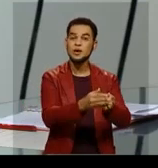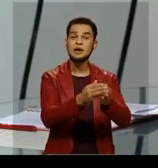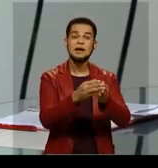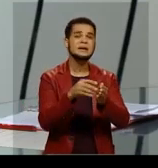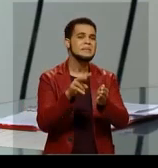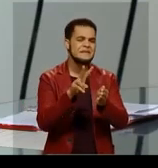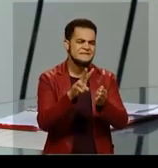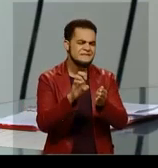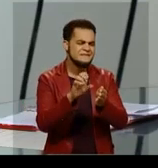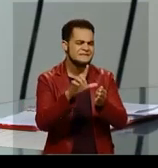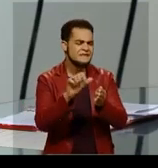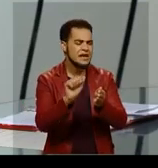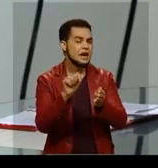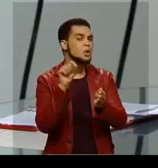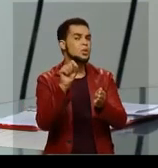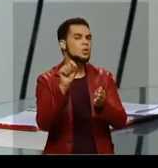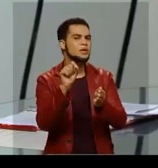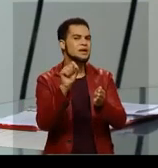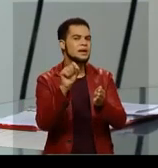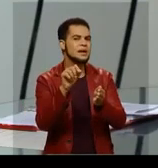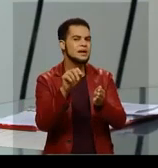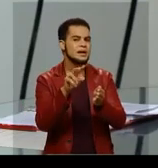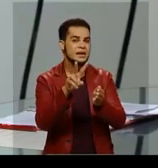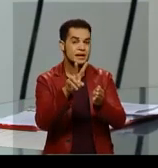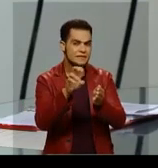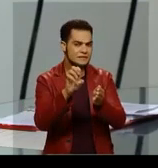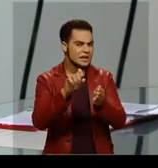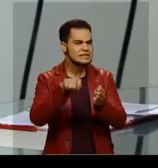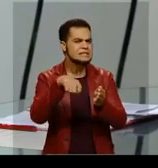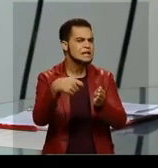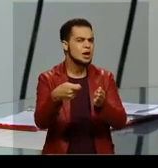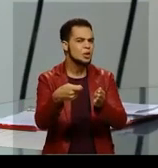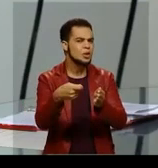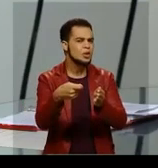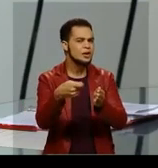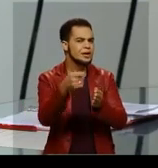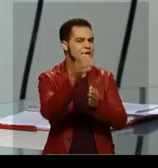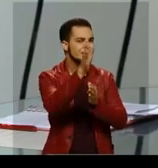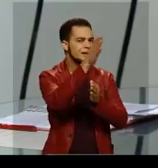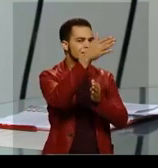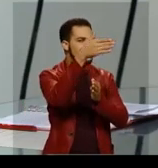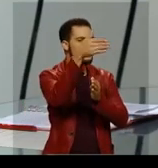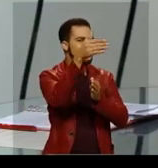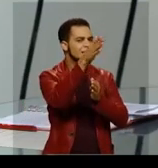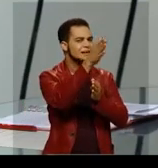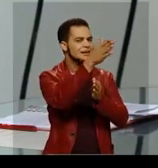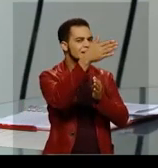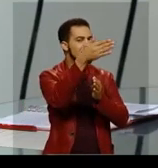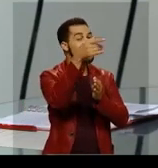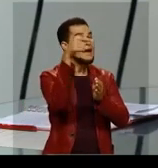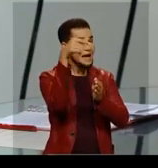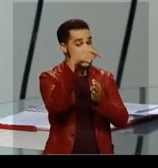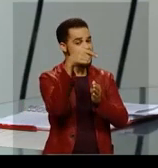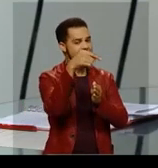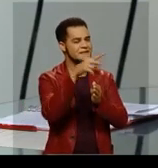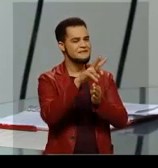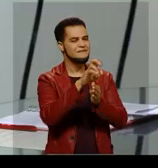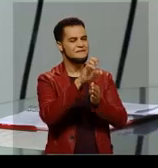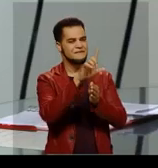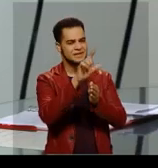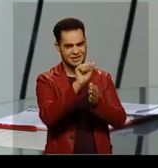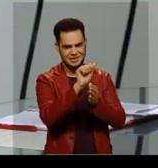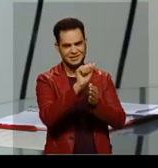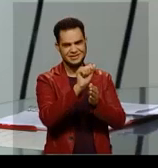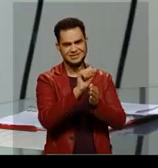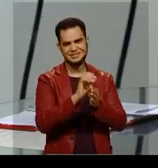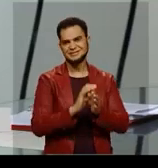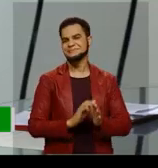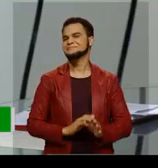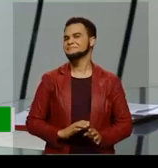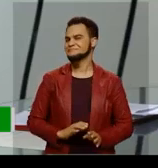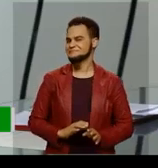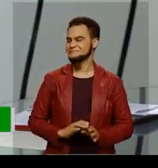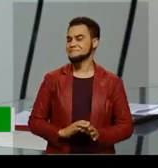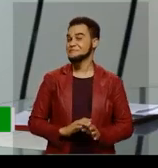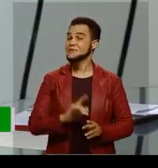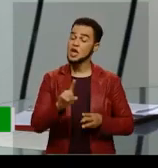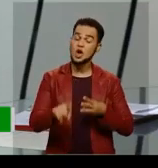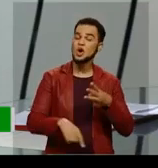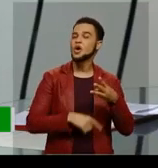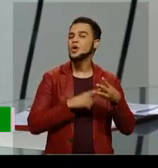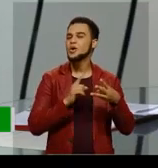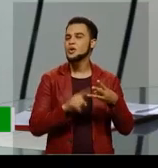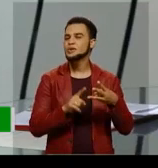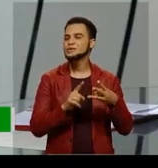nesse contexto aí, já não é zelar mais, é a vela do barco, né? Diferente de eu falar